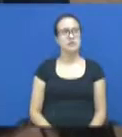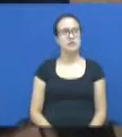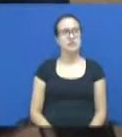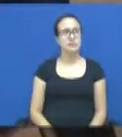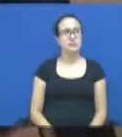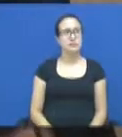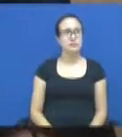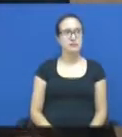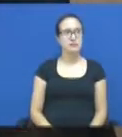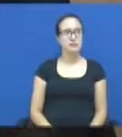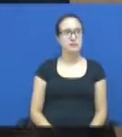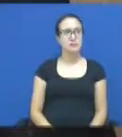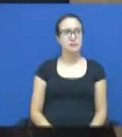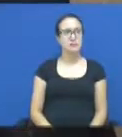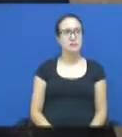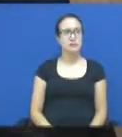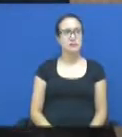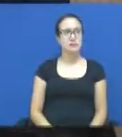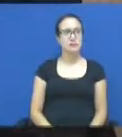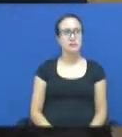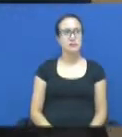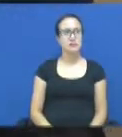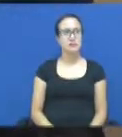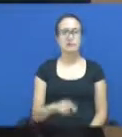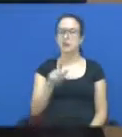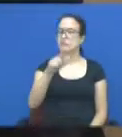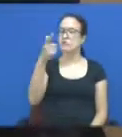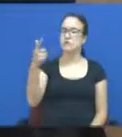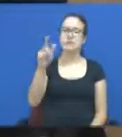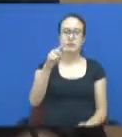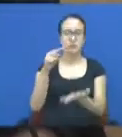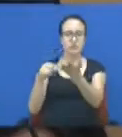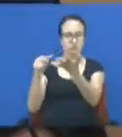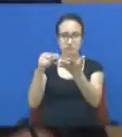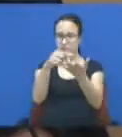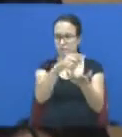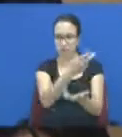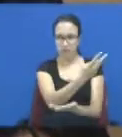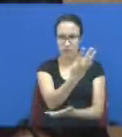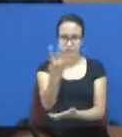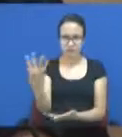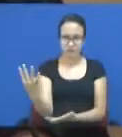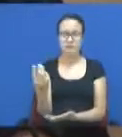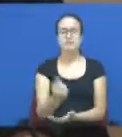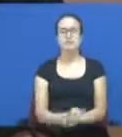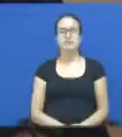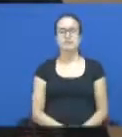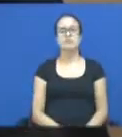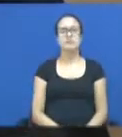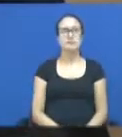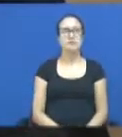A União, o STL. Valeu, Dito Barbosa.